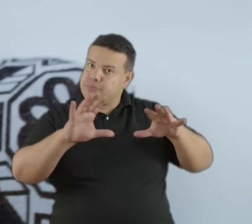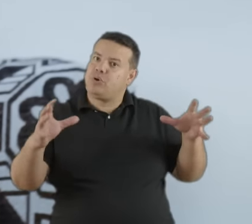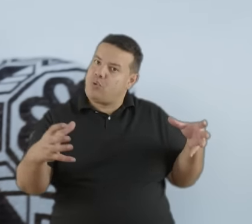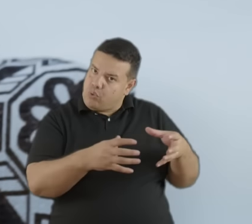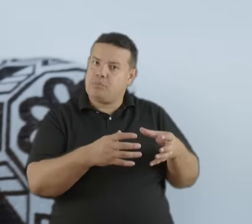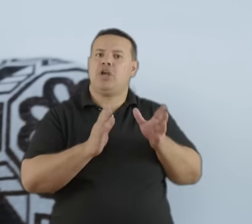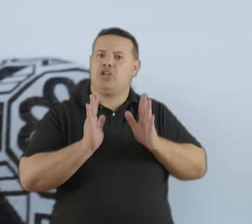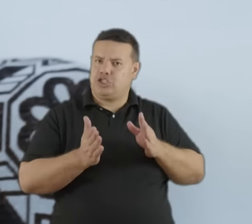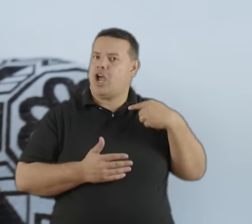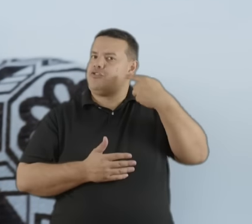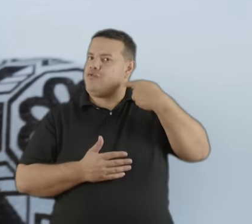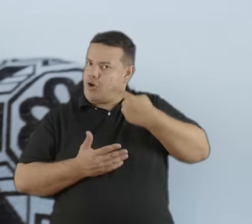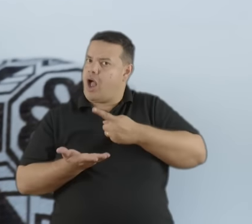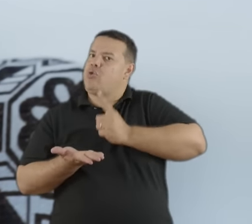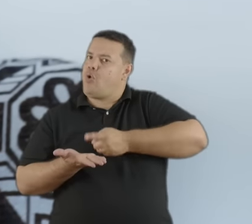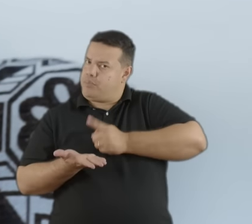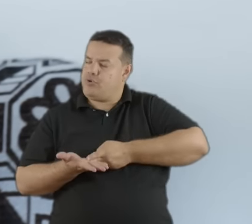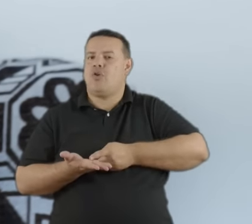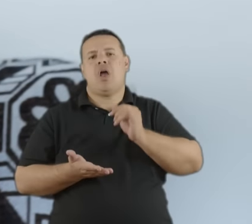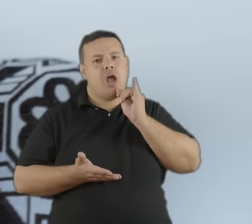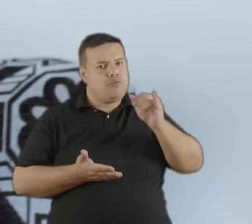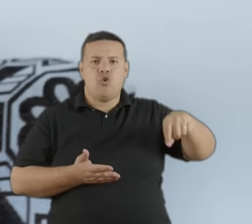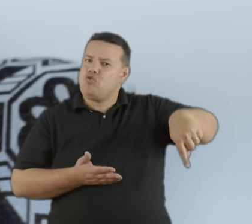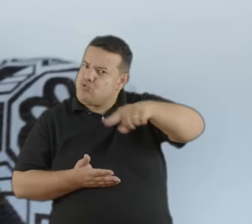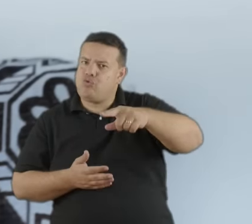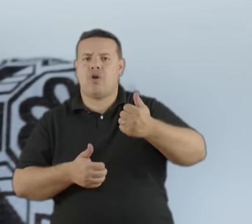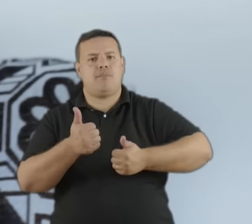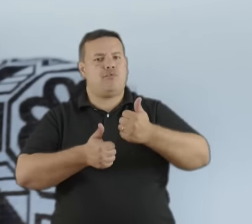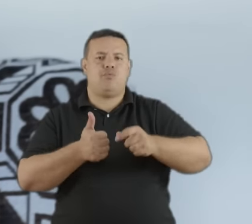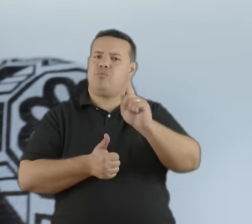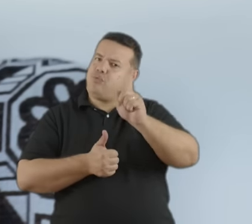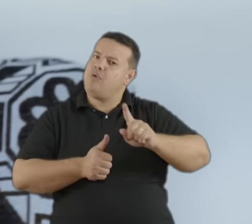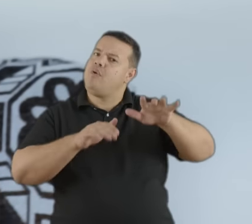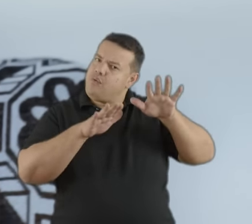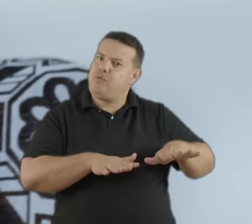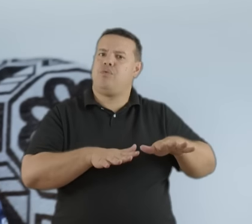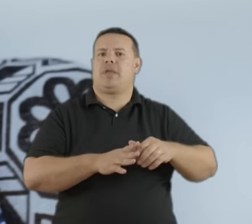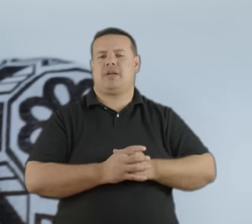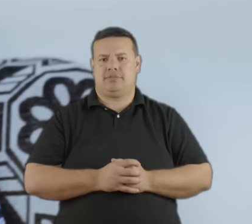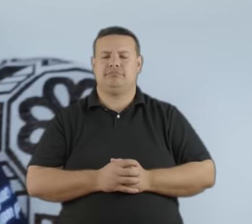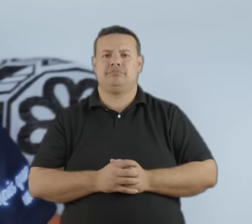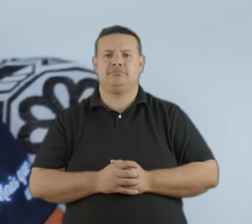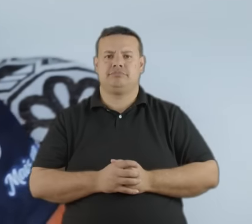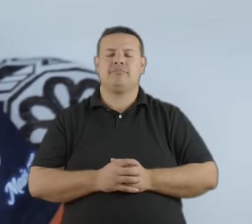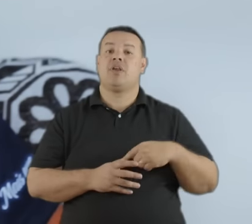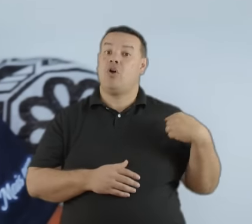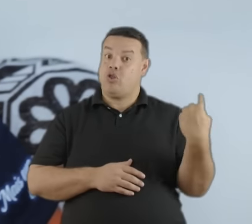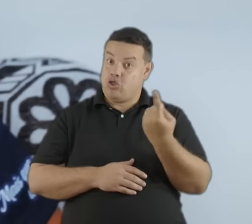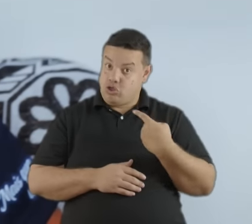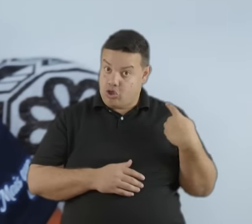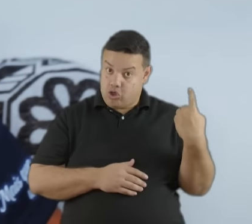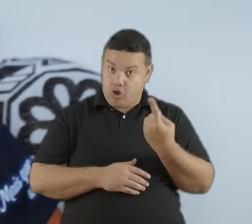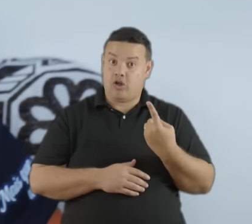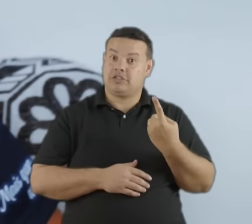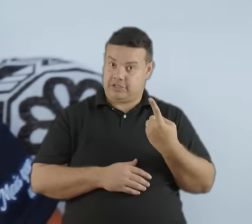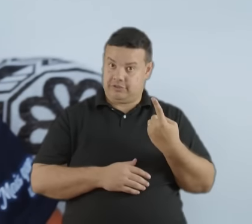reuniu, já estava, conversou com o Valério Ferri, aí ele disse: não, mano, não bota o time em campo. Nós saímos